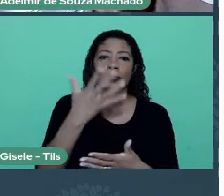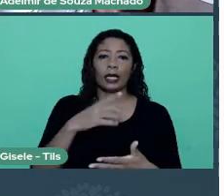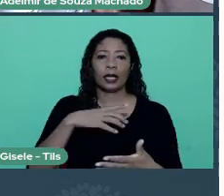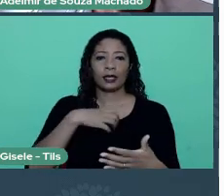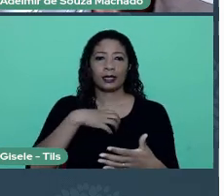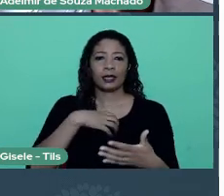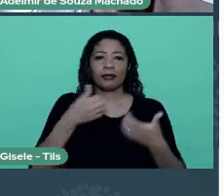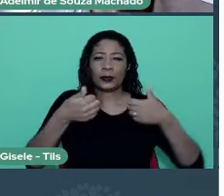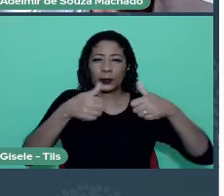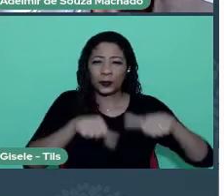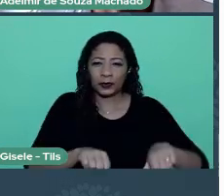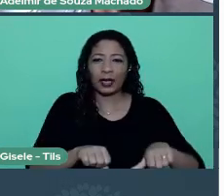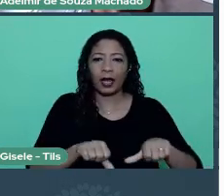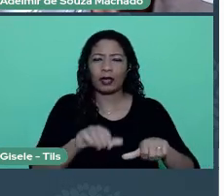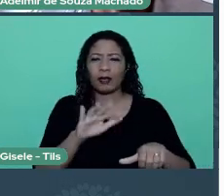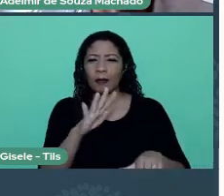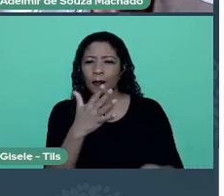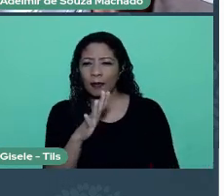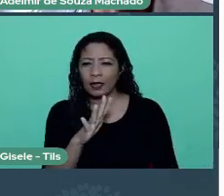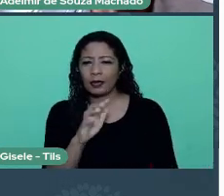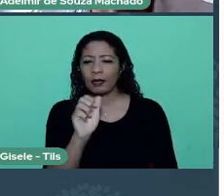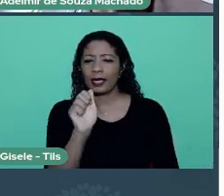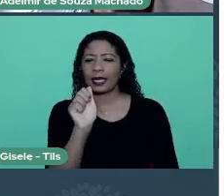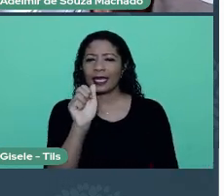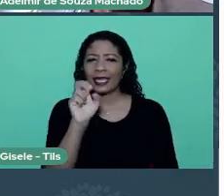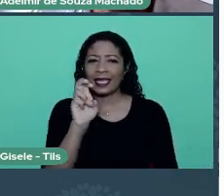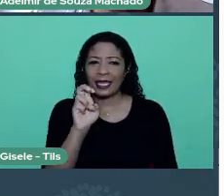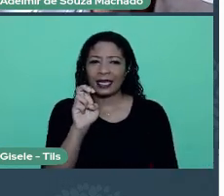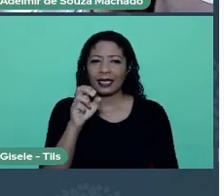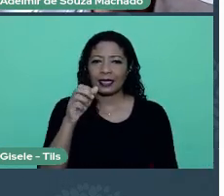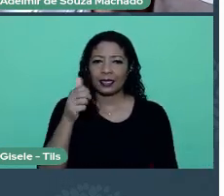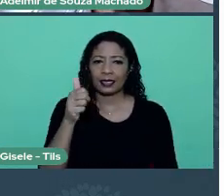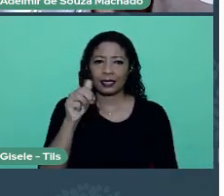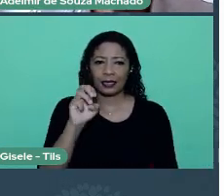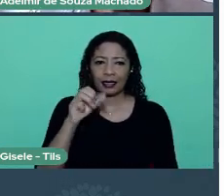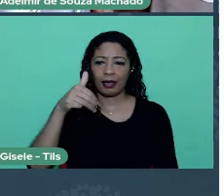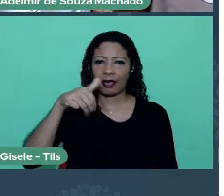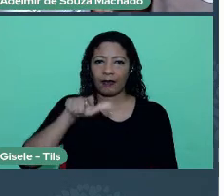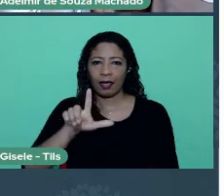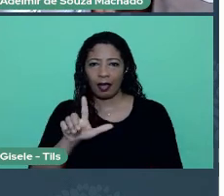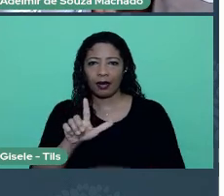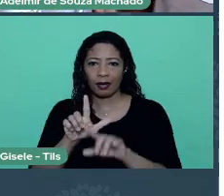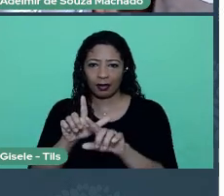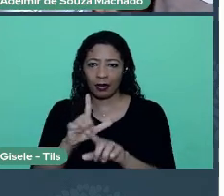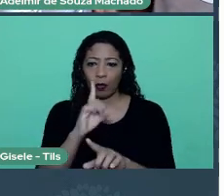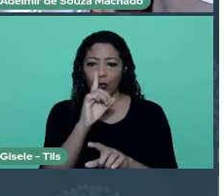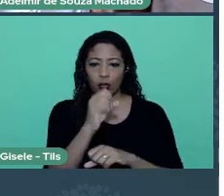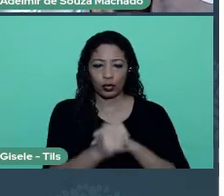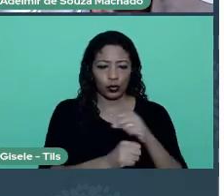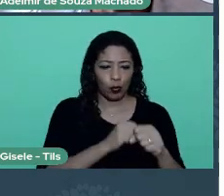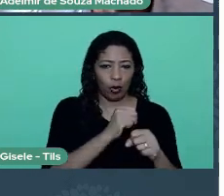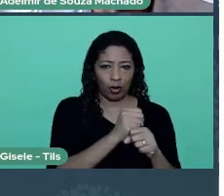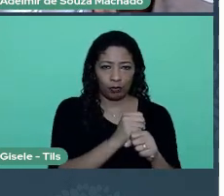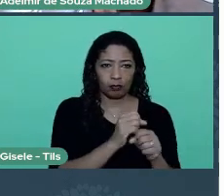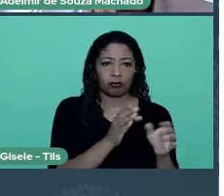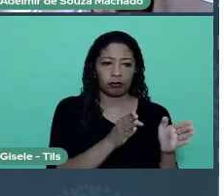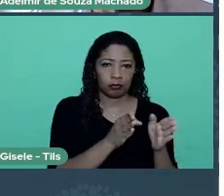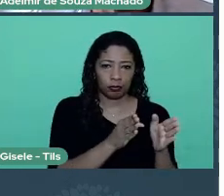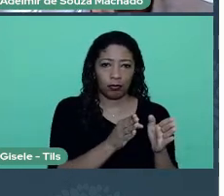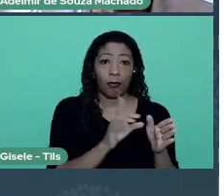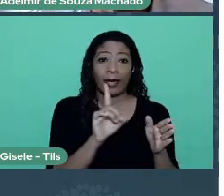é um declínio em torno de 15 ml por ano, é muito, mas quando elas são frequentes, eu posso ter